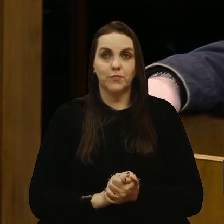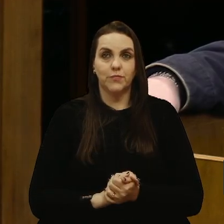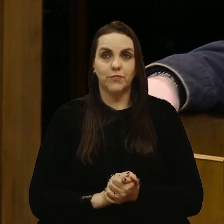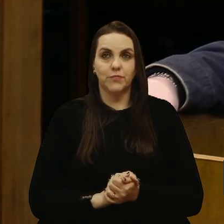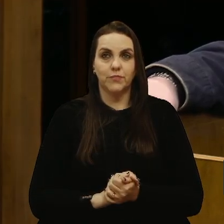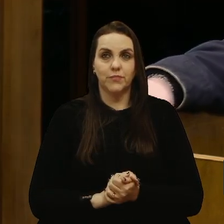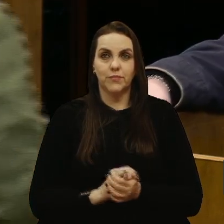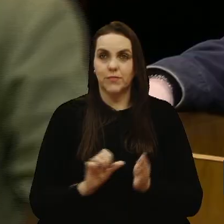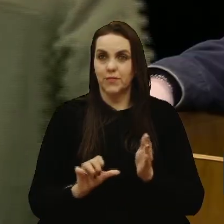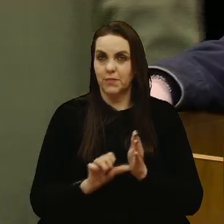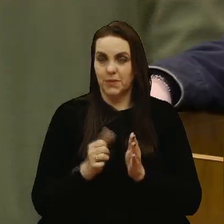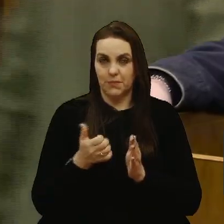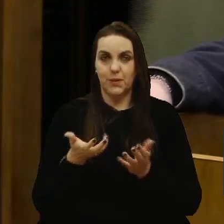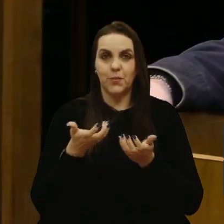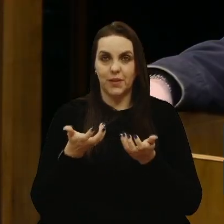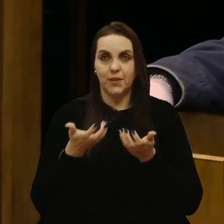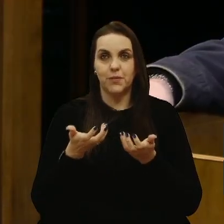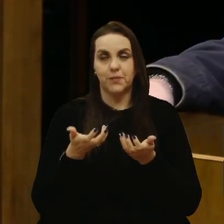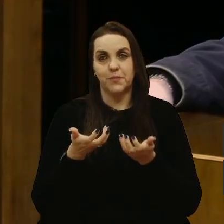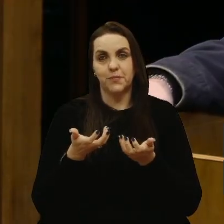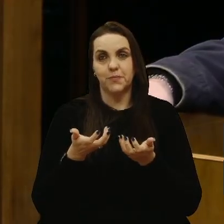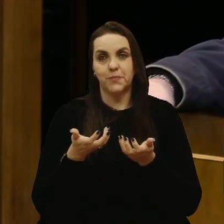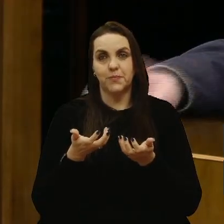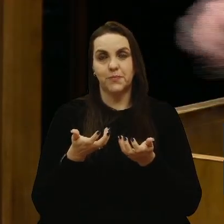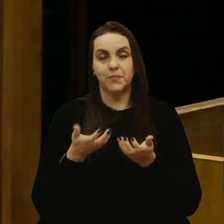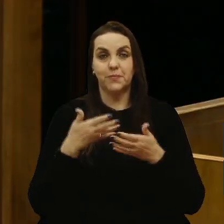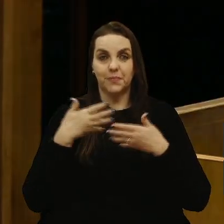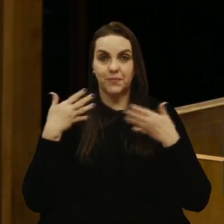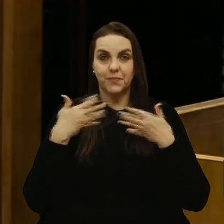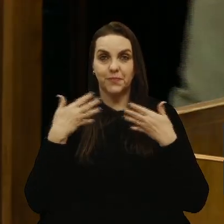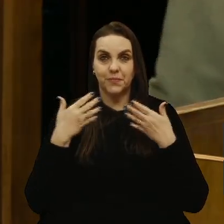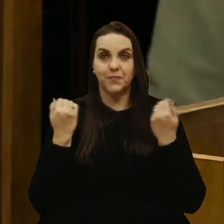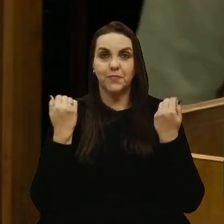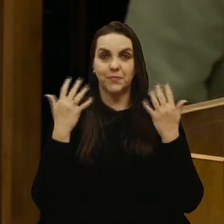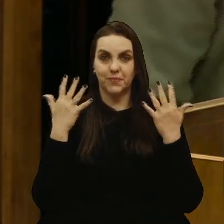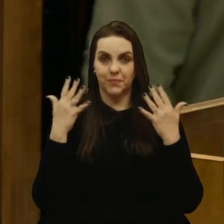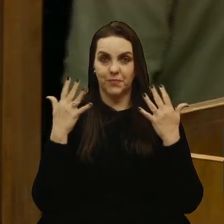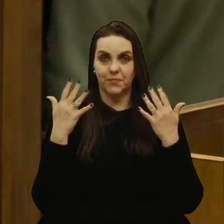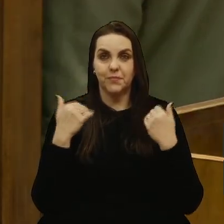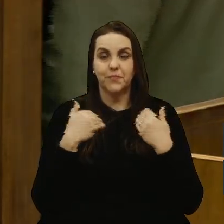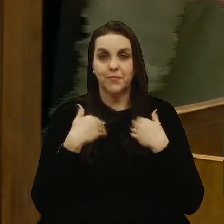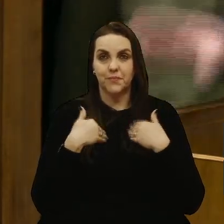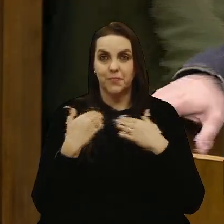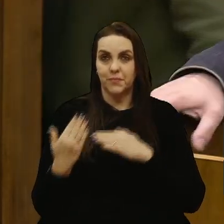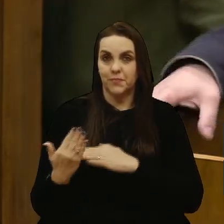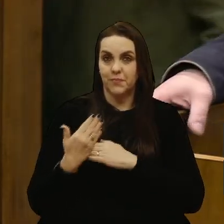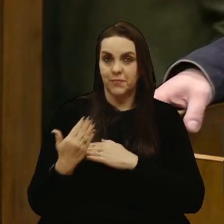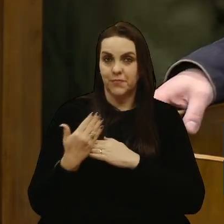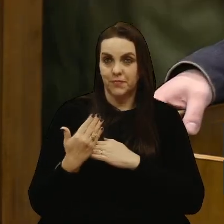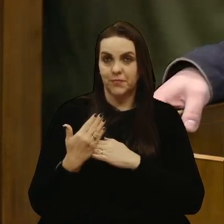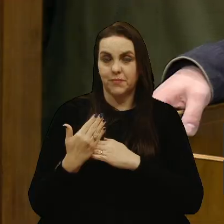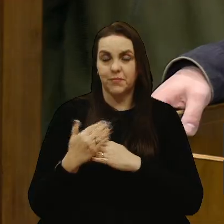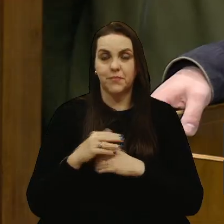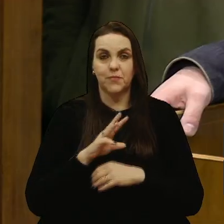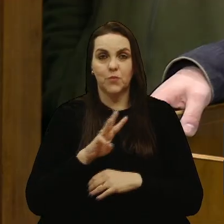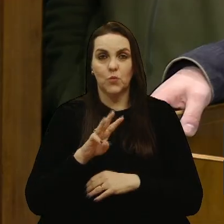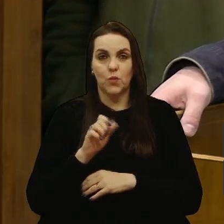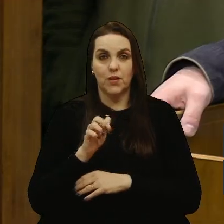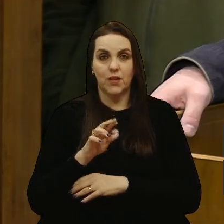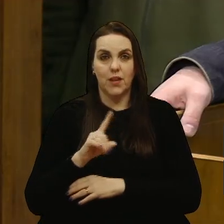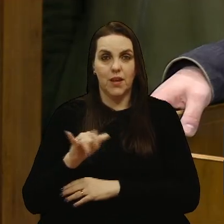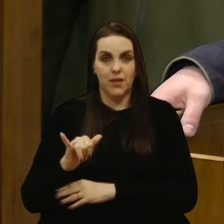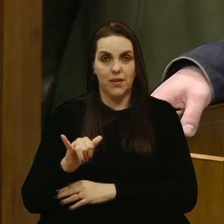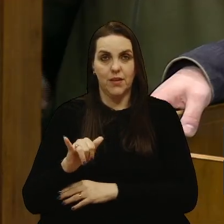De primeiro momento, quero, com muita alegria, parabenizar meu assessor Wederley Pires pelo aniversário dele, no dia